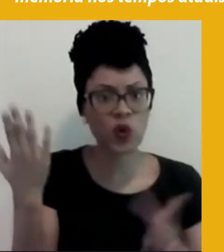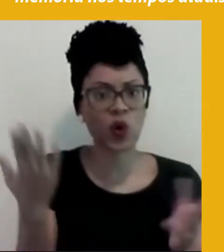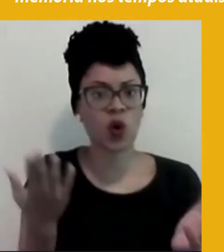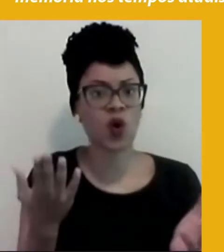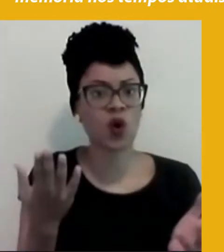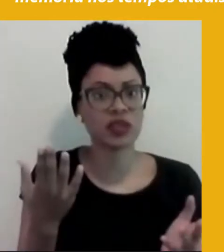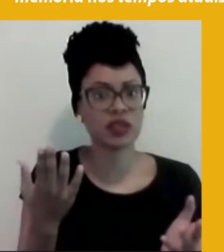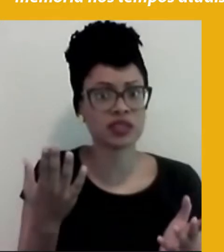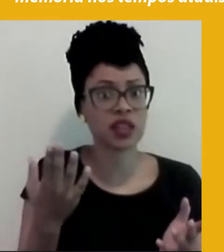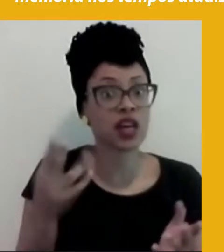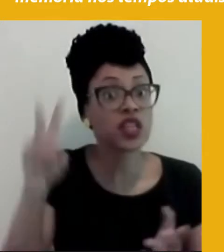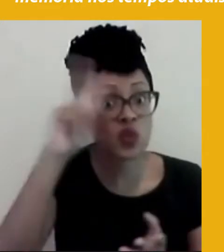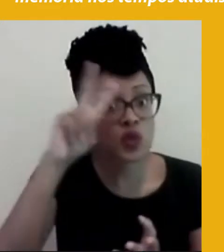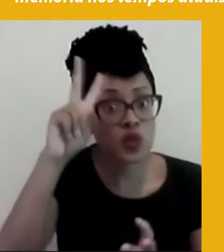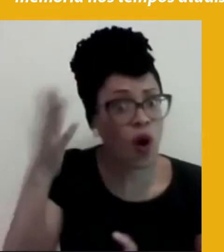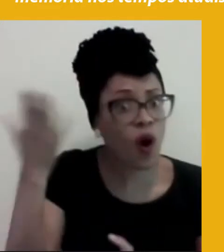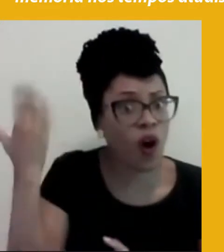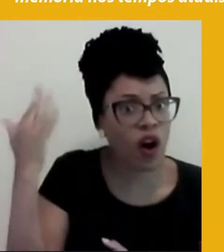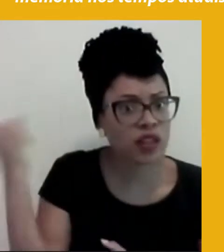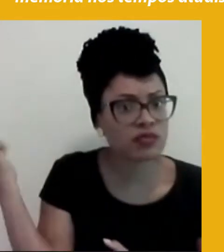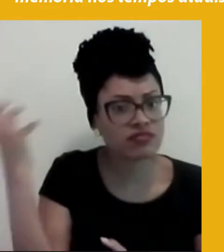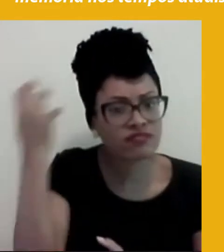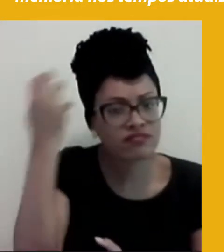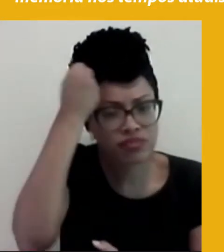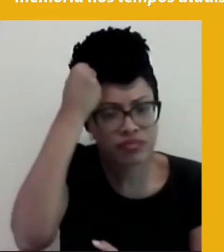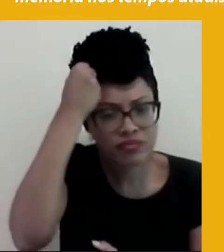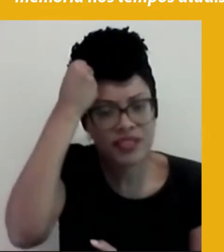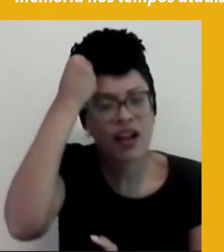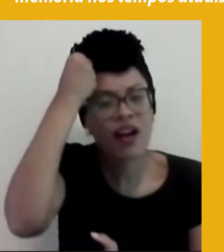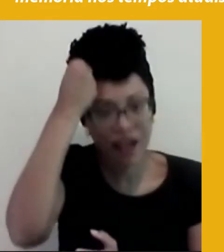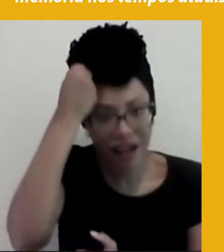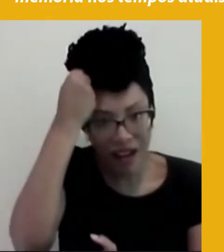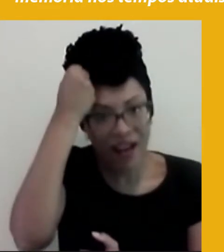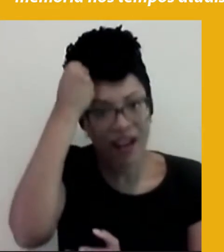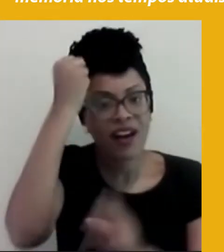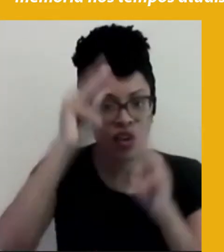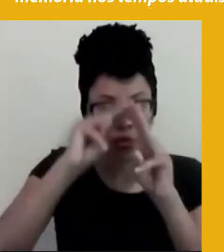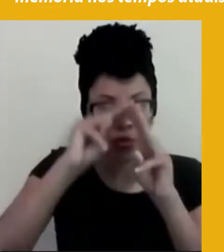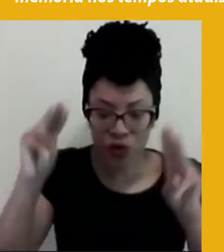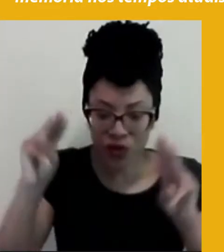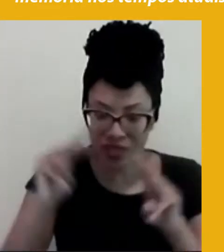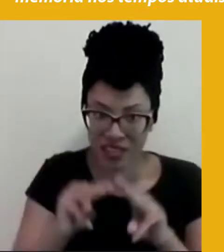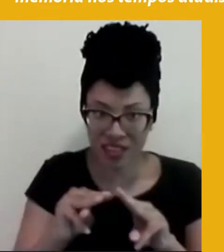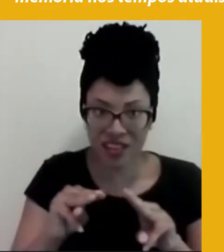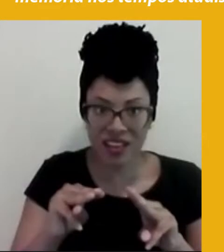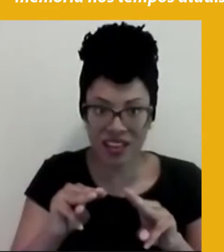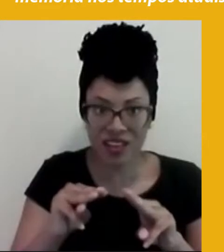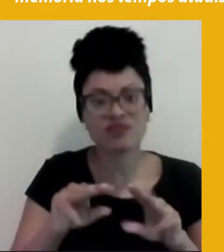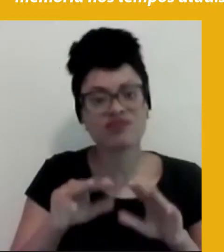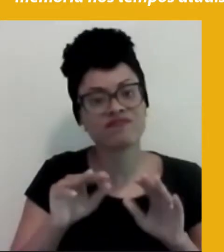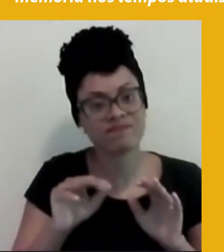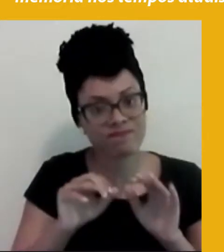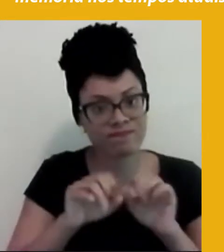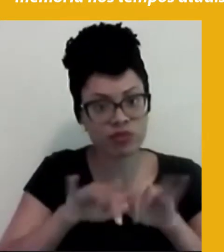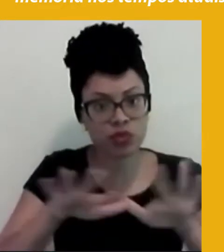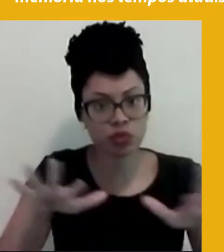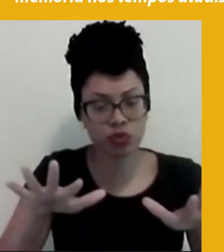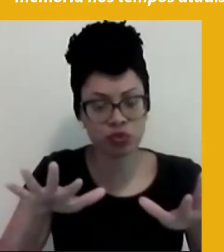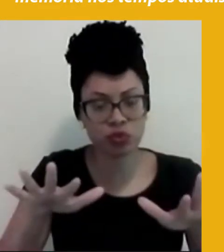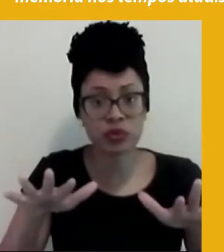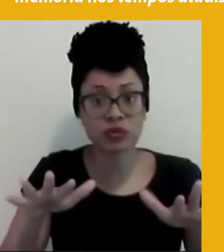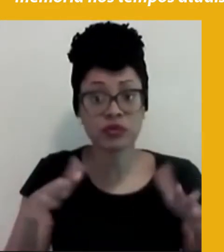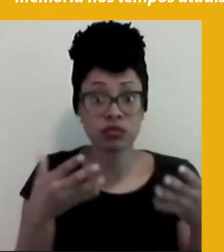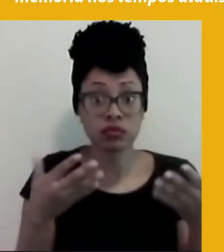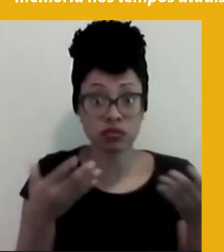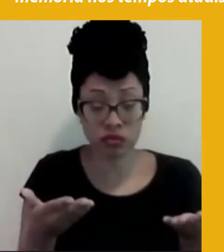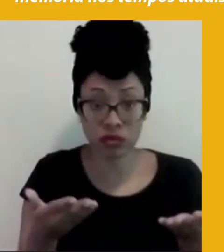né? Então, esse encontro foi muito ruim para o Brasil nesse sentido, né? Porque, assim, e